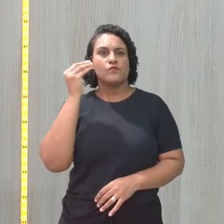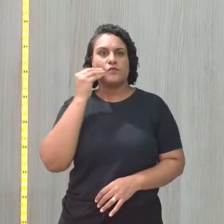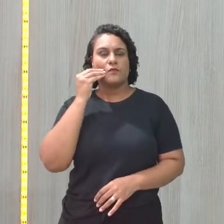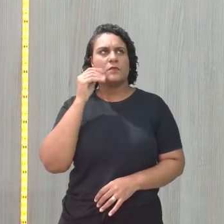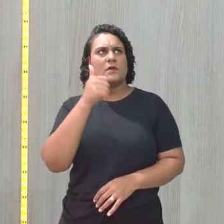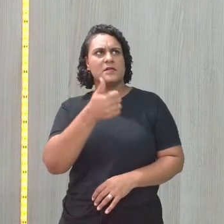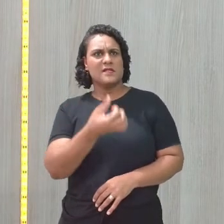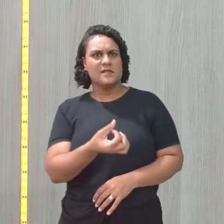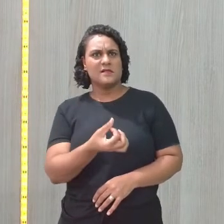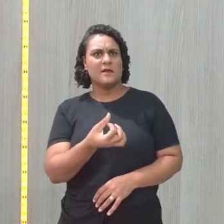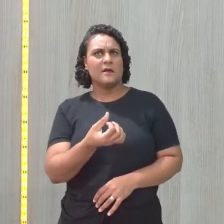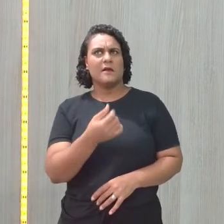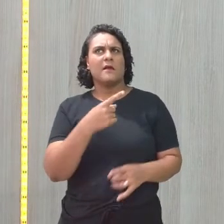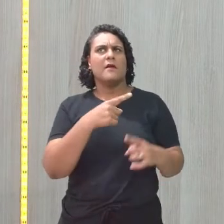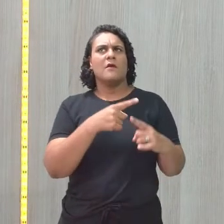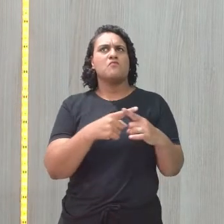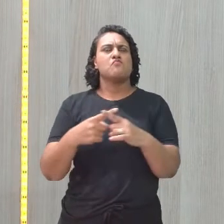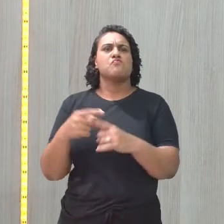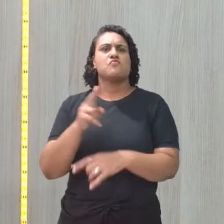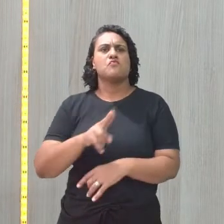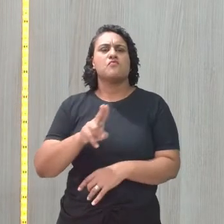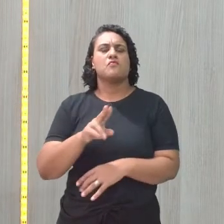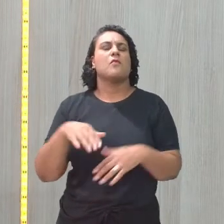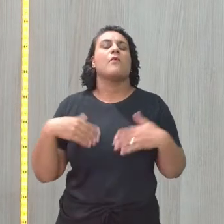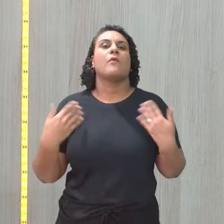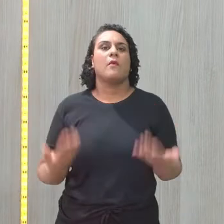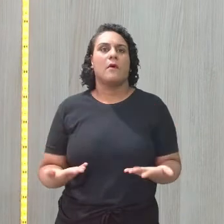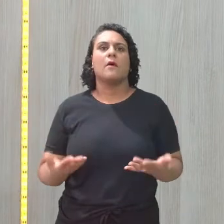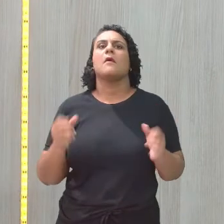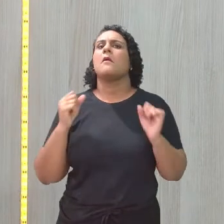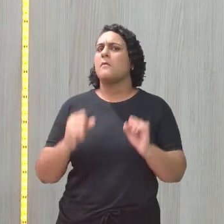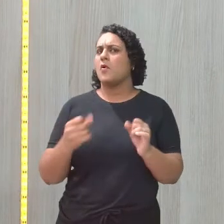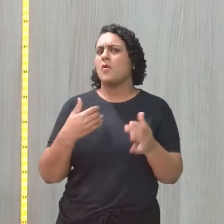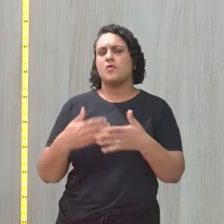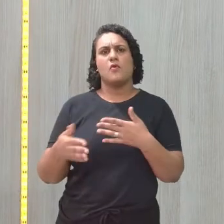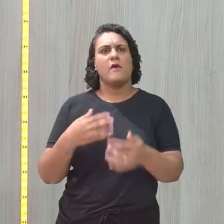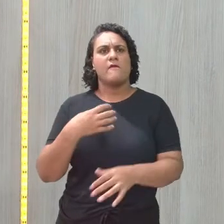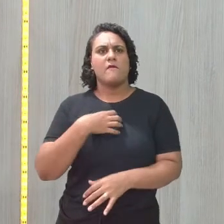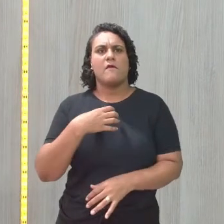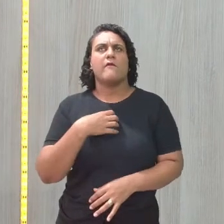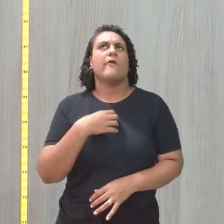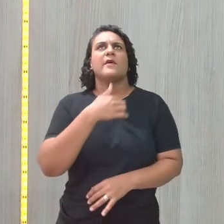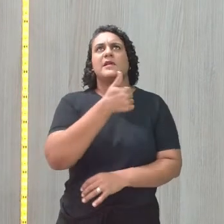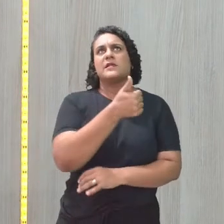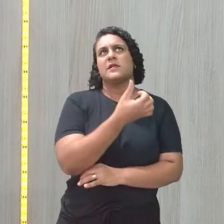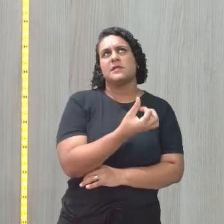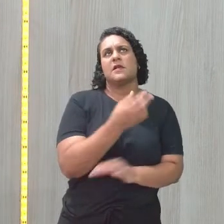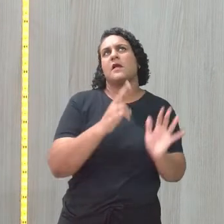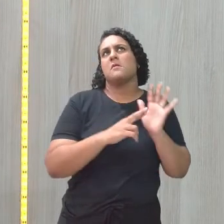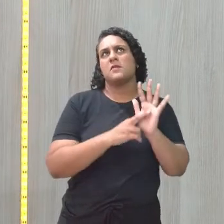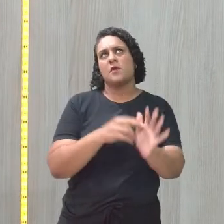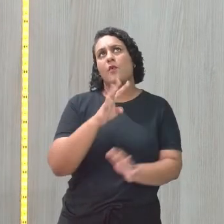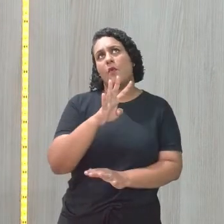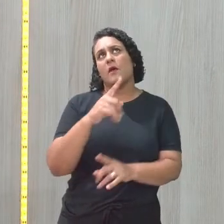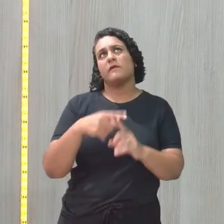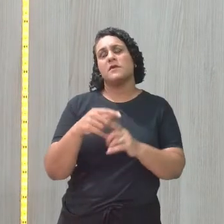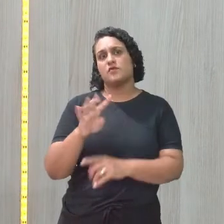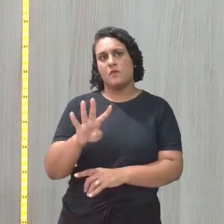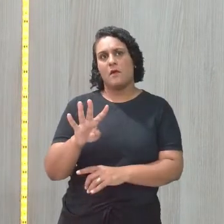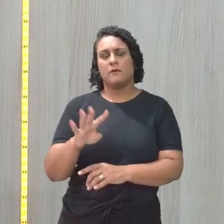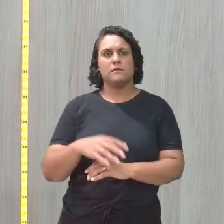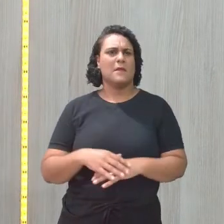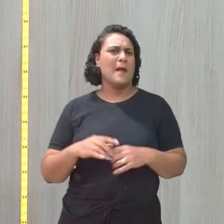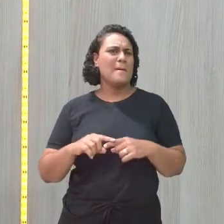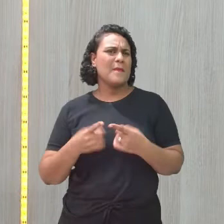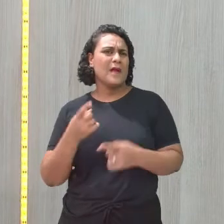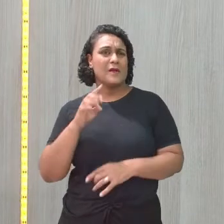16. 16 é quanto vezes quanto? Você pode colocar do jeito que for, certo? O 16 é 4 vezes 4.